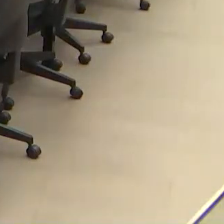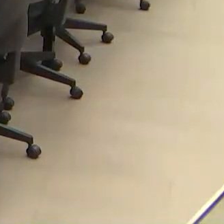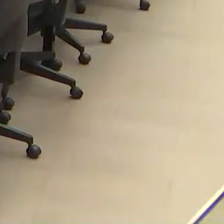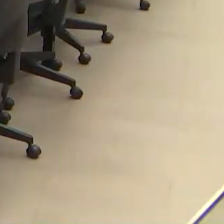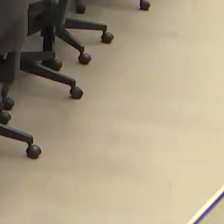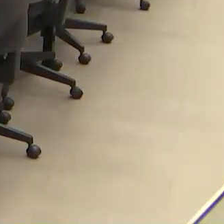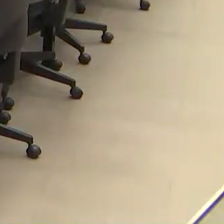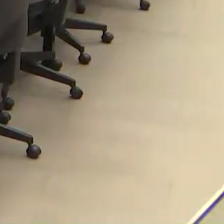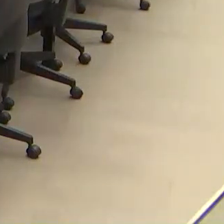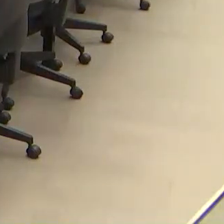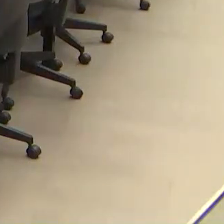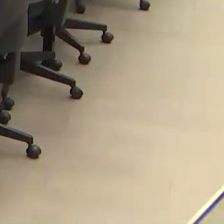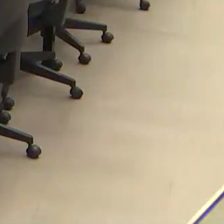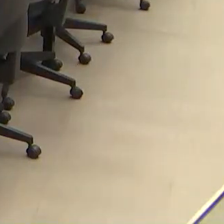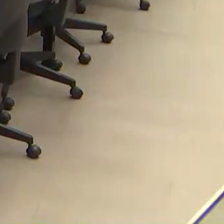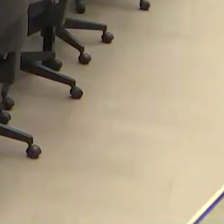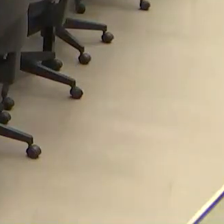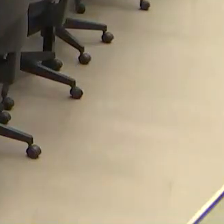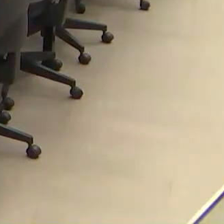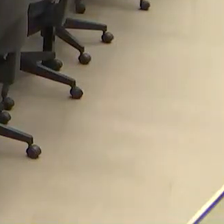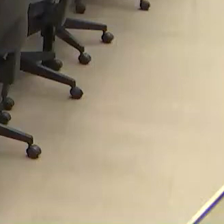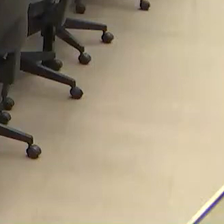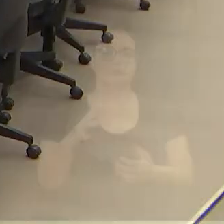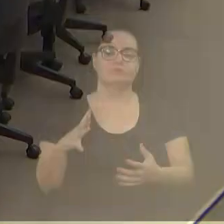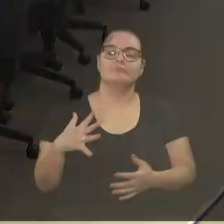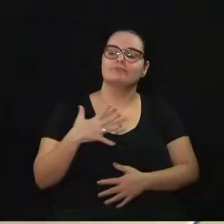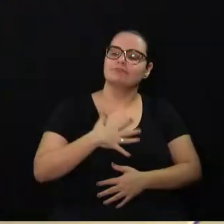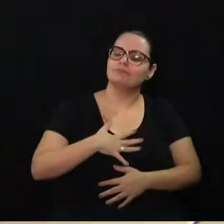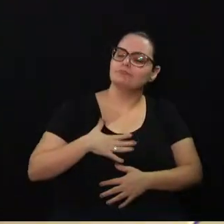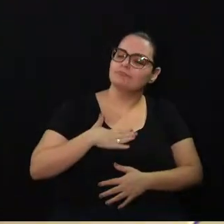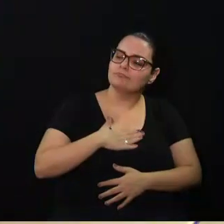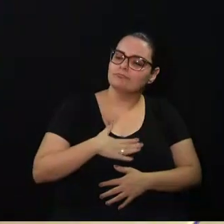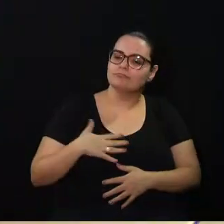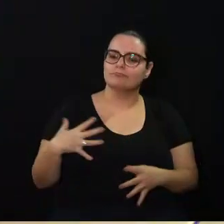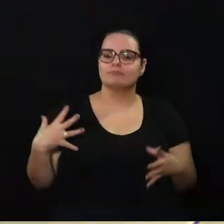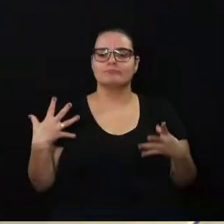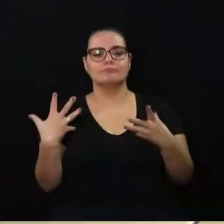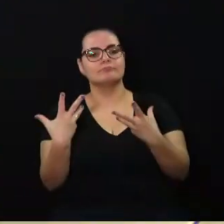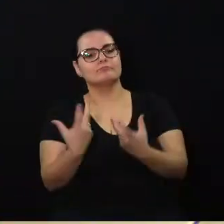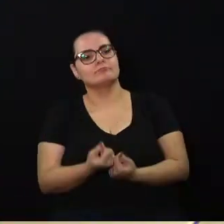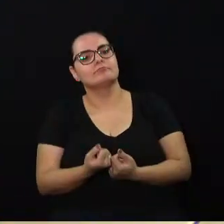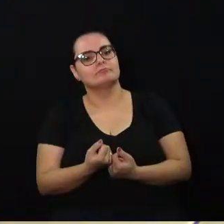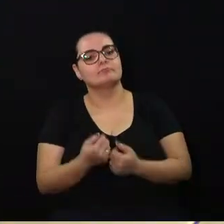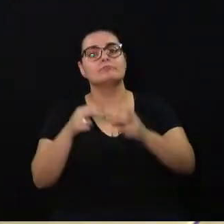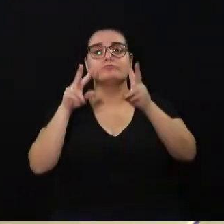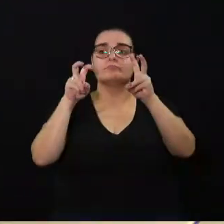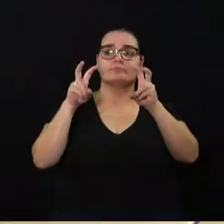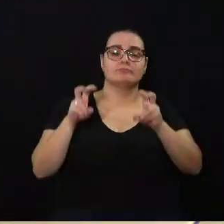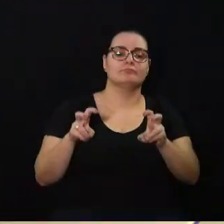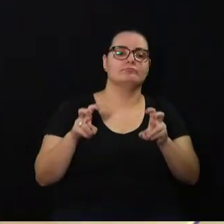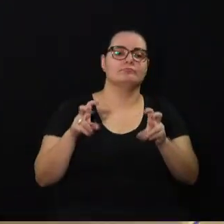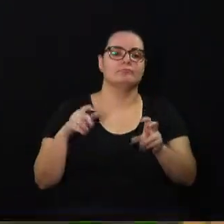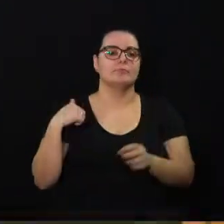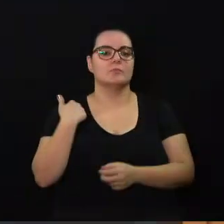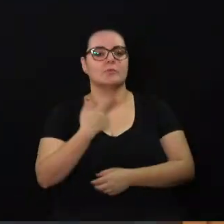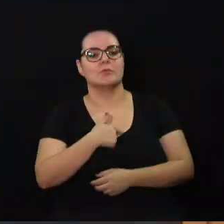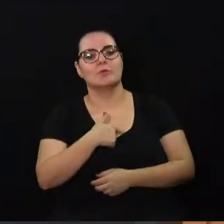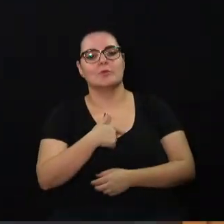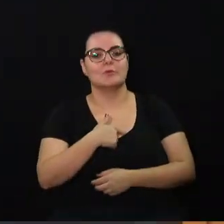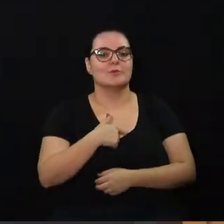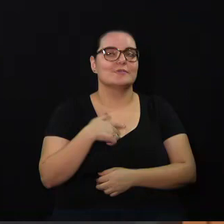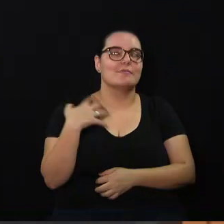é que é um grande prazer para nós estamos aqui hoje para falar de um tema que a gente tem uma verdadeira paixão